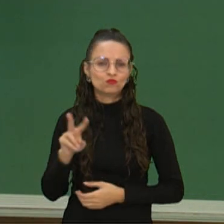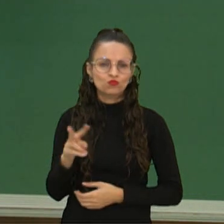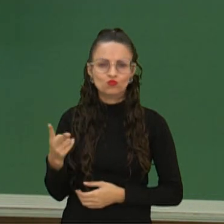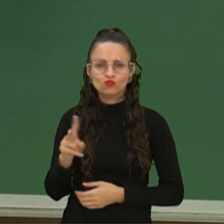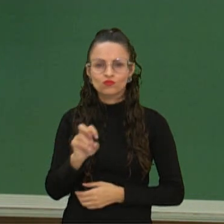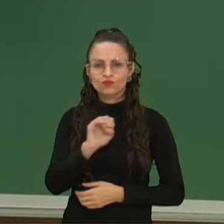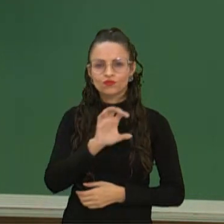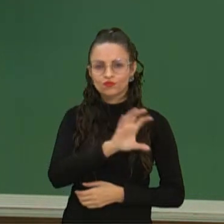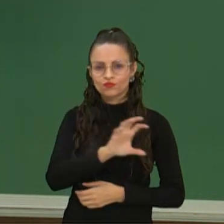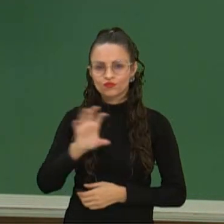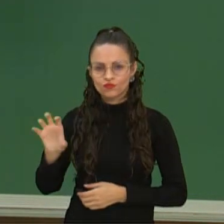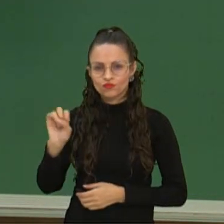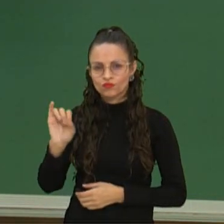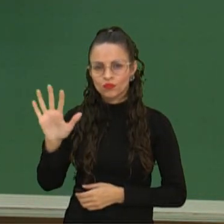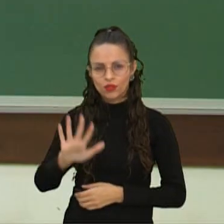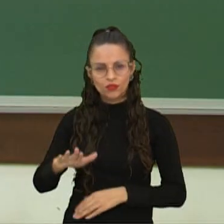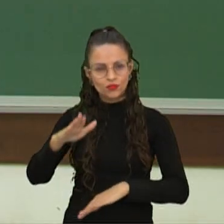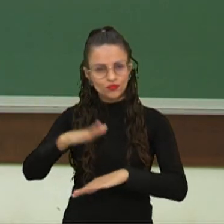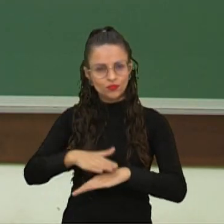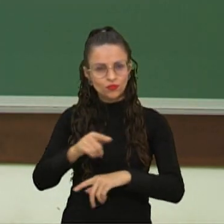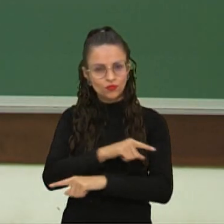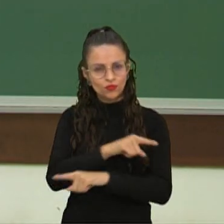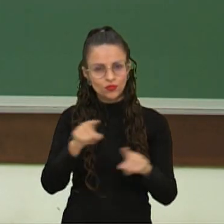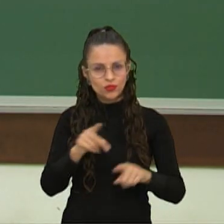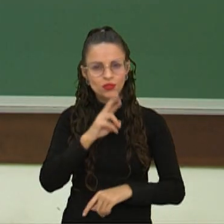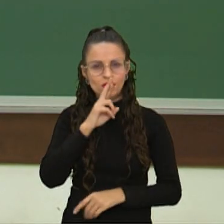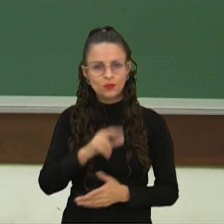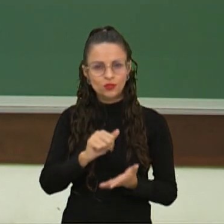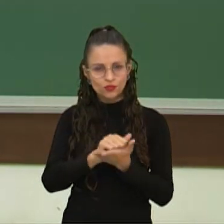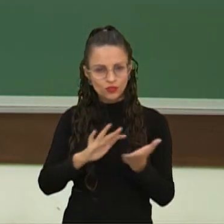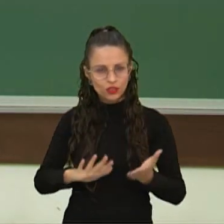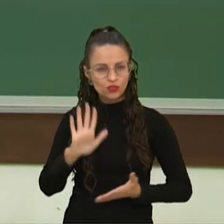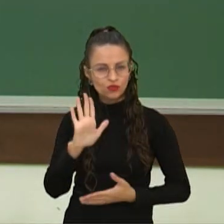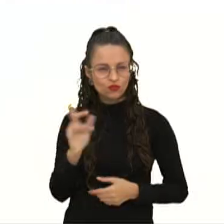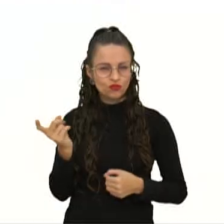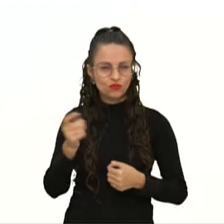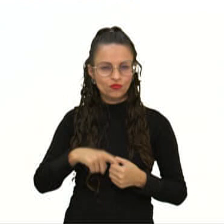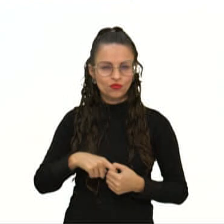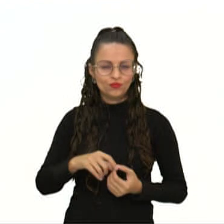aqui, tá bom? Vou dar um tempinho para vocês poderem fazer essa atividade e a gente já volta.